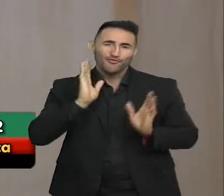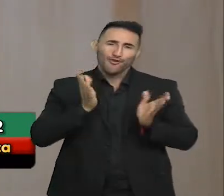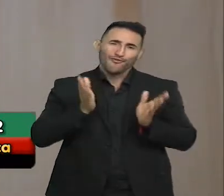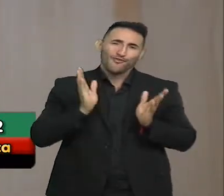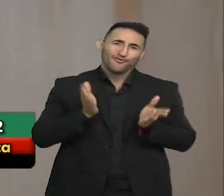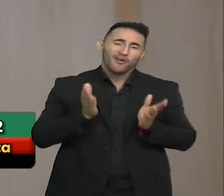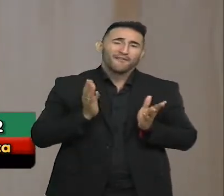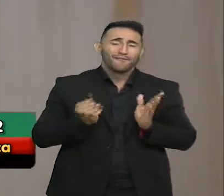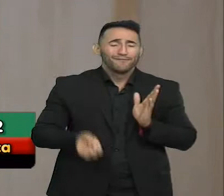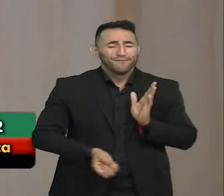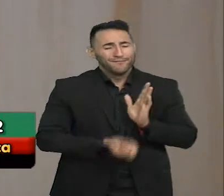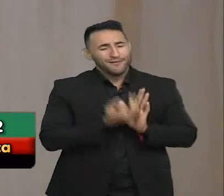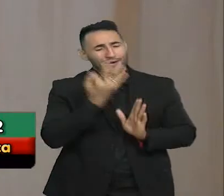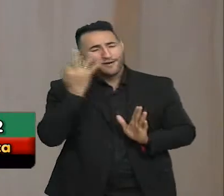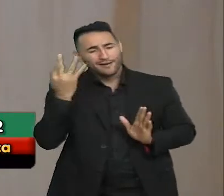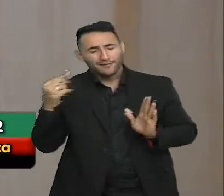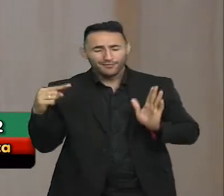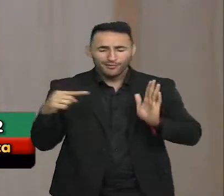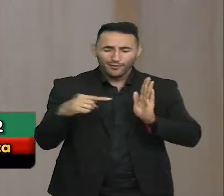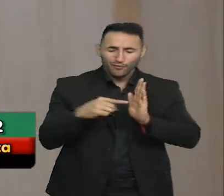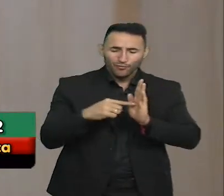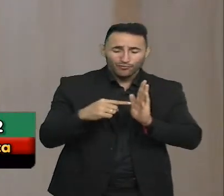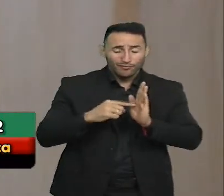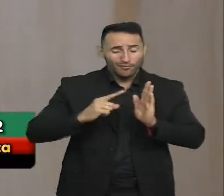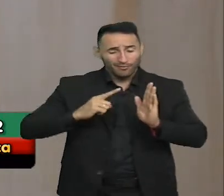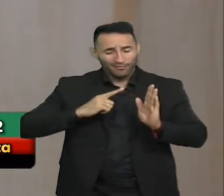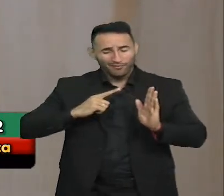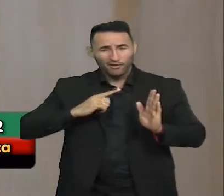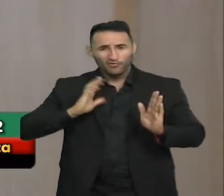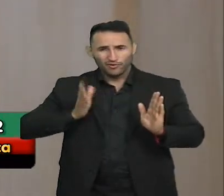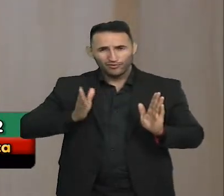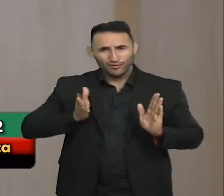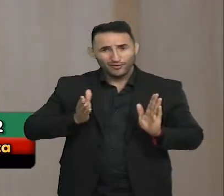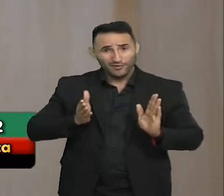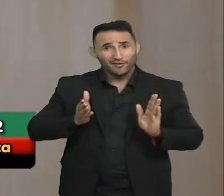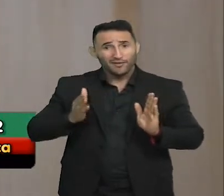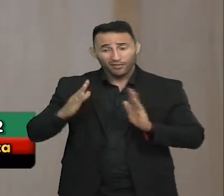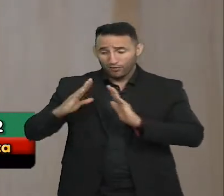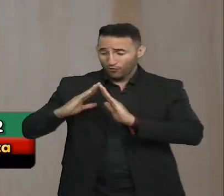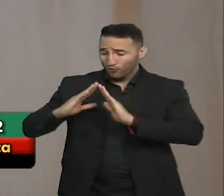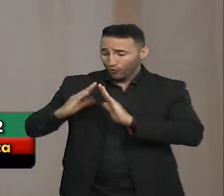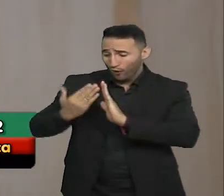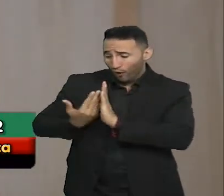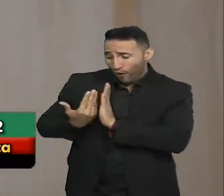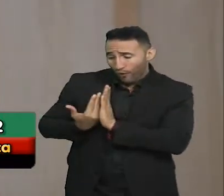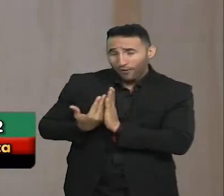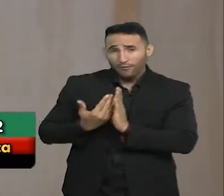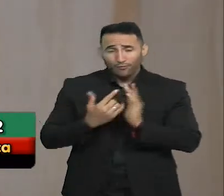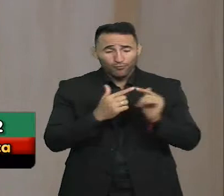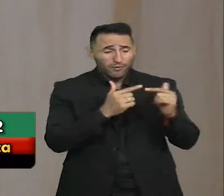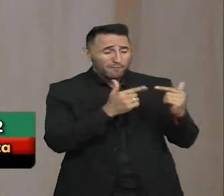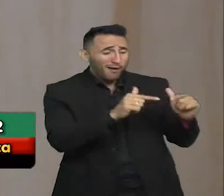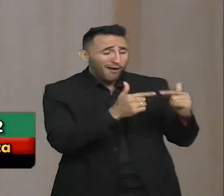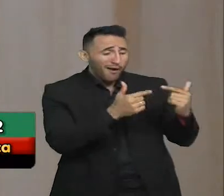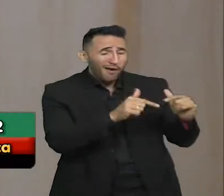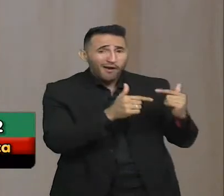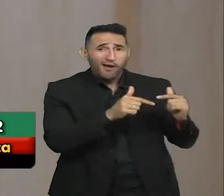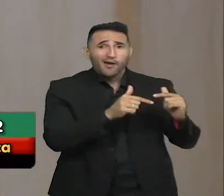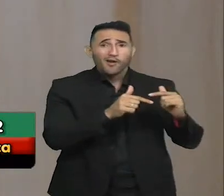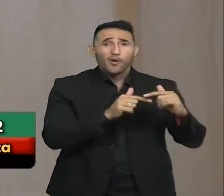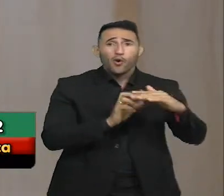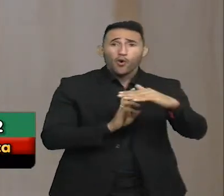Das inúmeras denúncias que nós temos em escola, no trabalho, em terminal